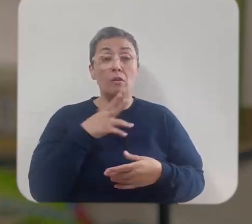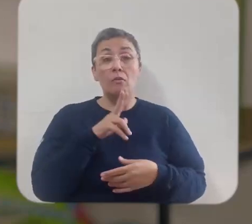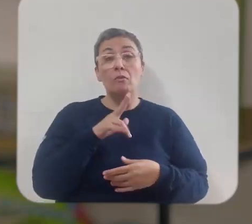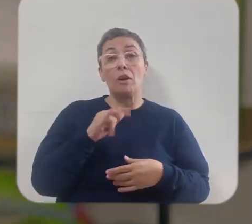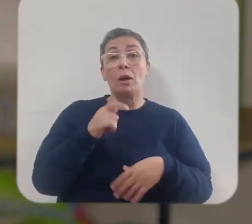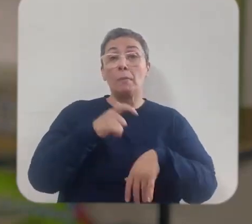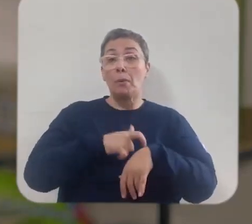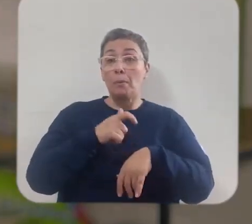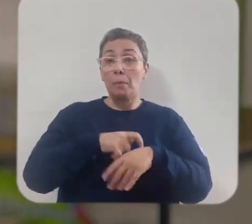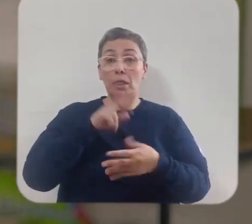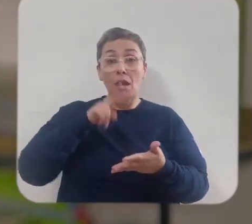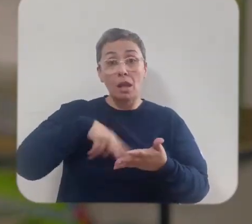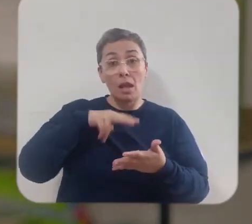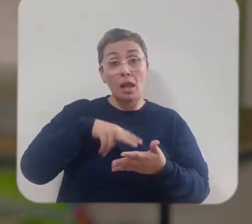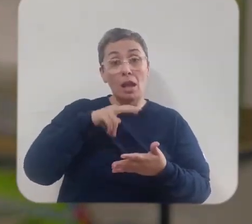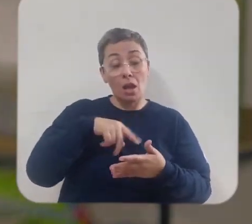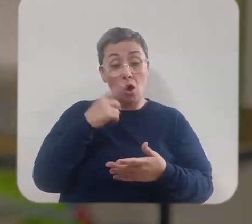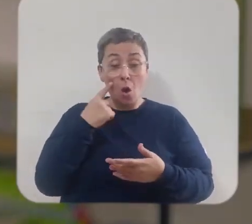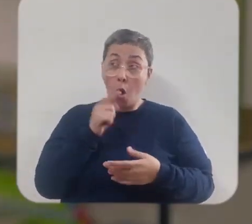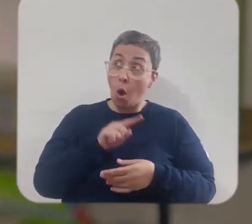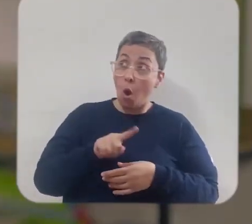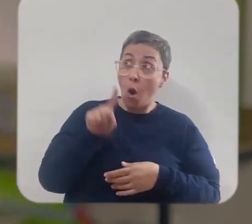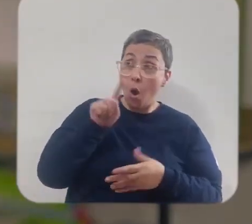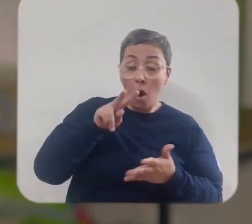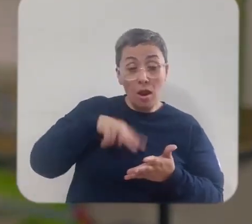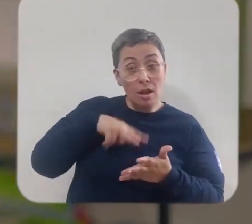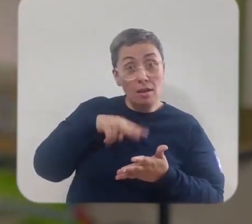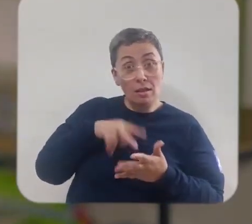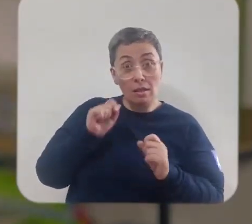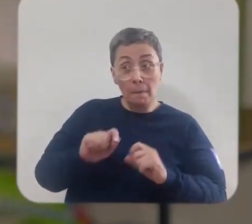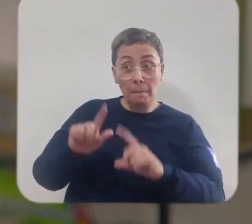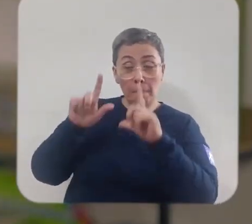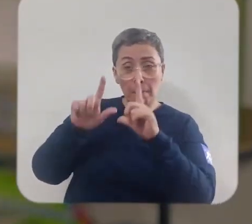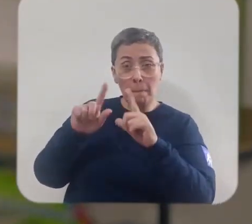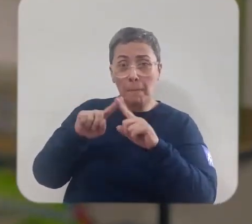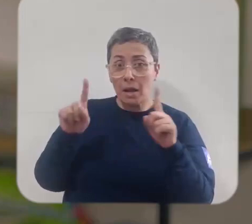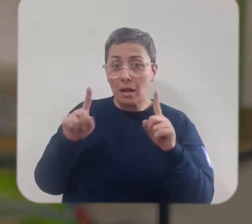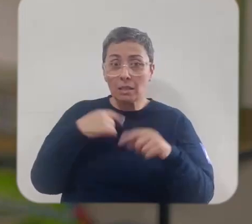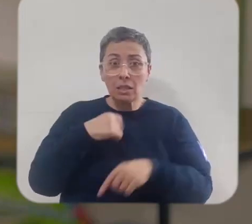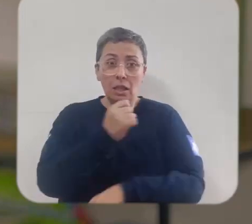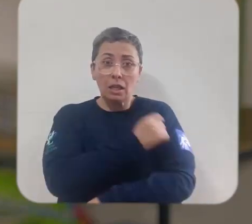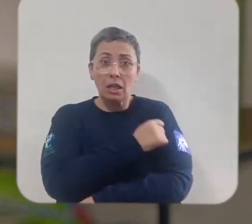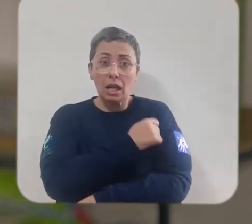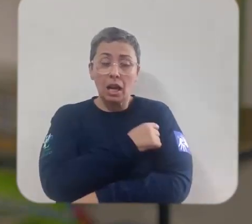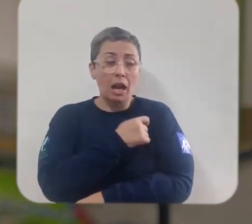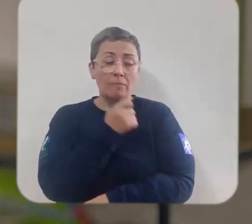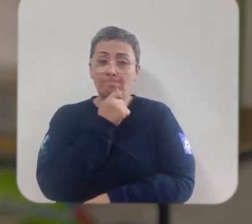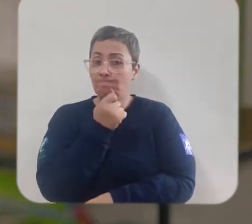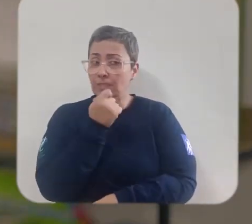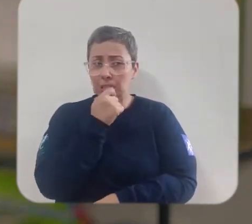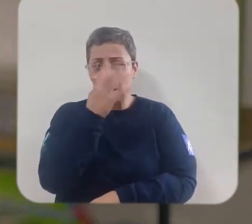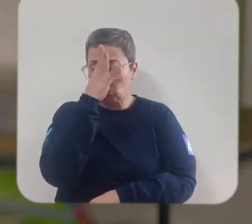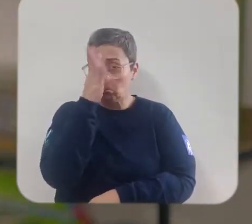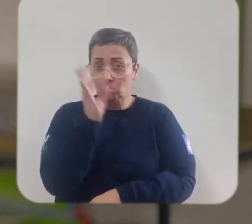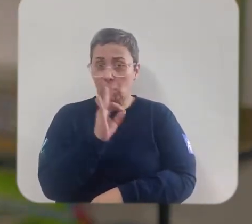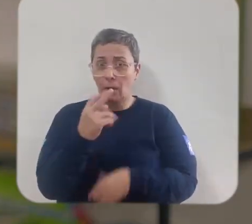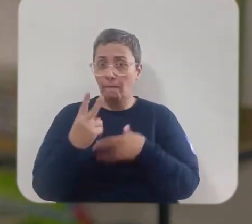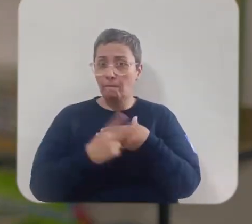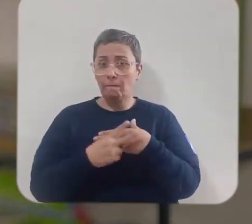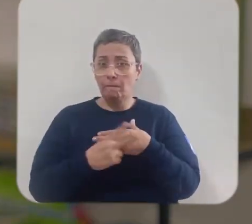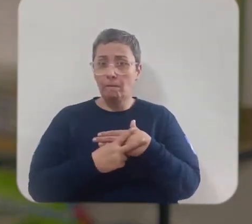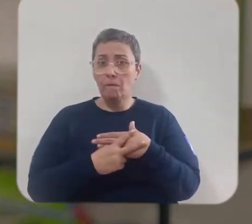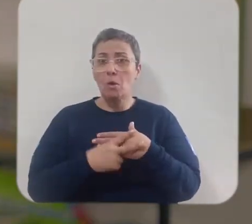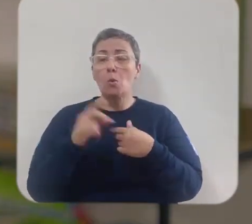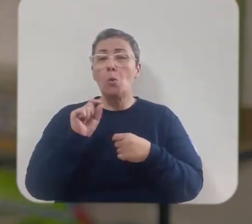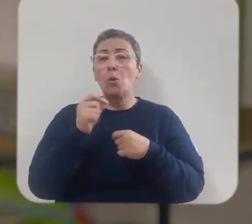nós vamos para o momento da leitura. Olha a imagem, leitura. Mas para este educando que não tem essa compreensão